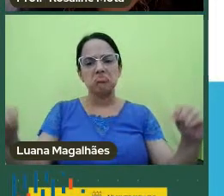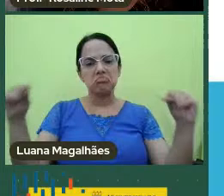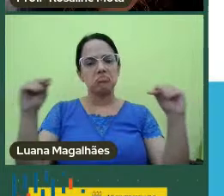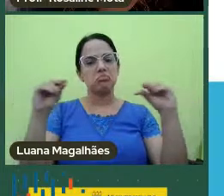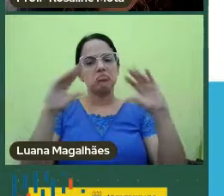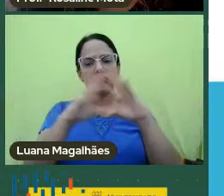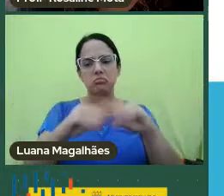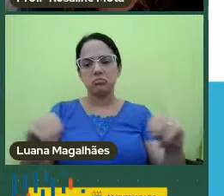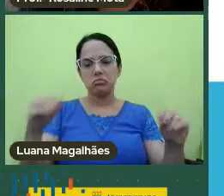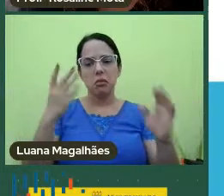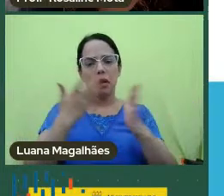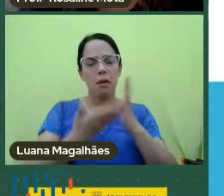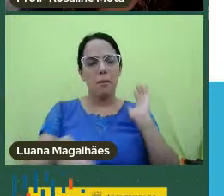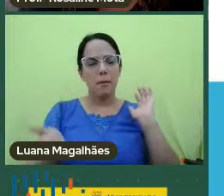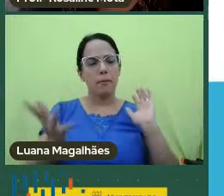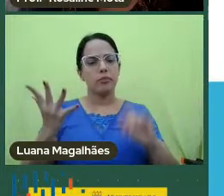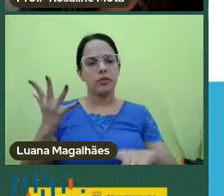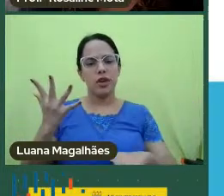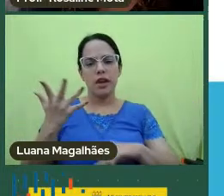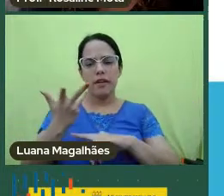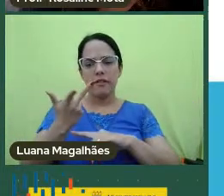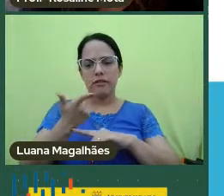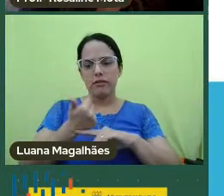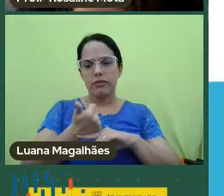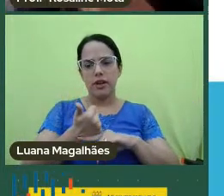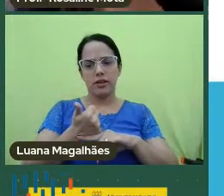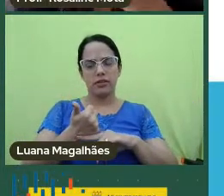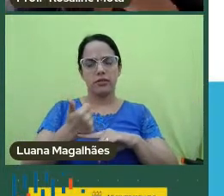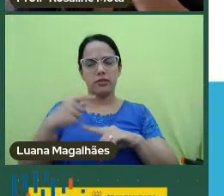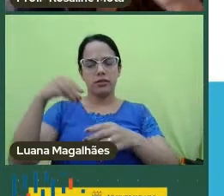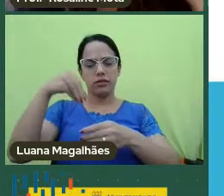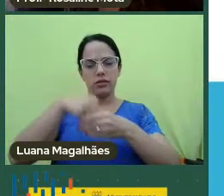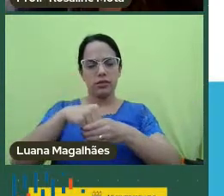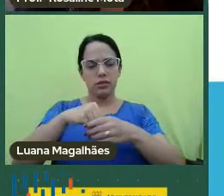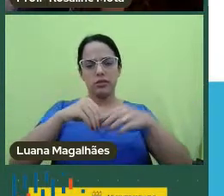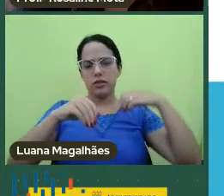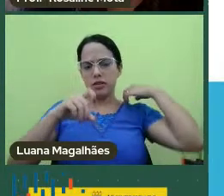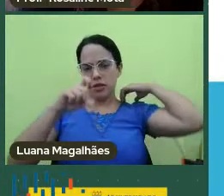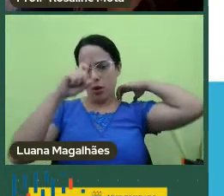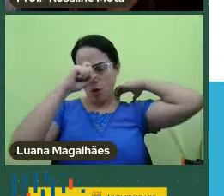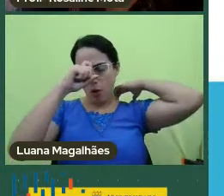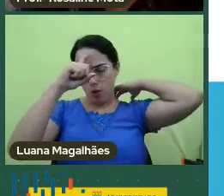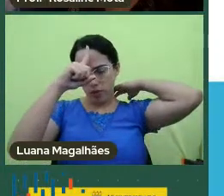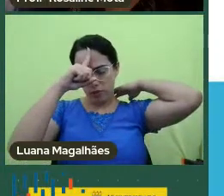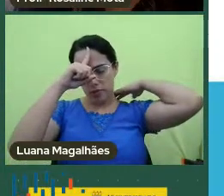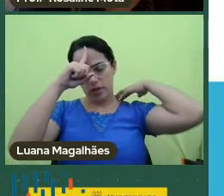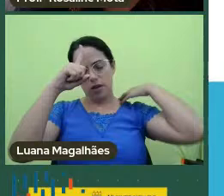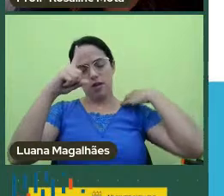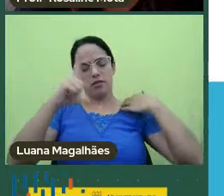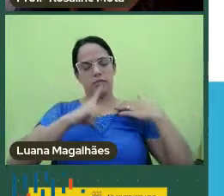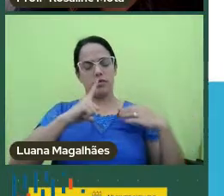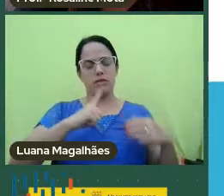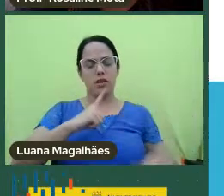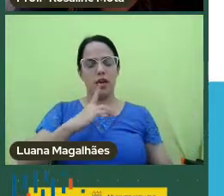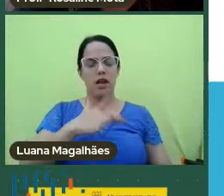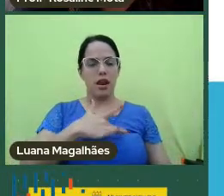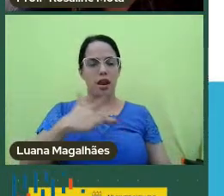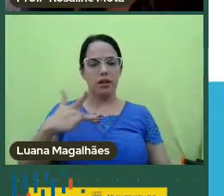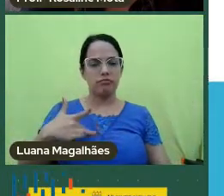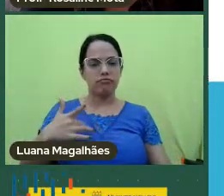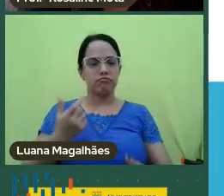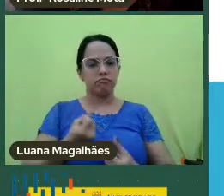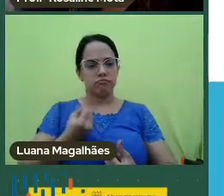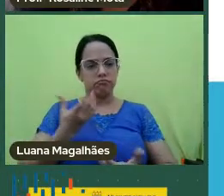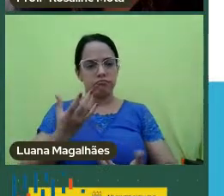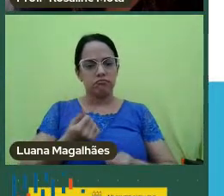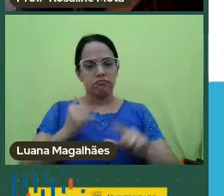Hoje, todos os eventos que são realizados nos hospitais, são realizados na área da saúde, eles produzem imagens. E